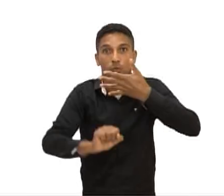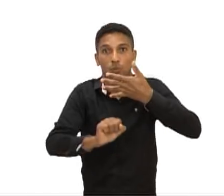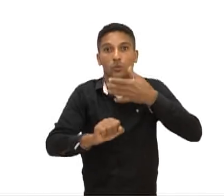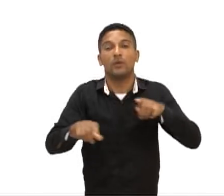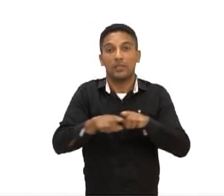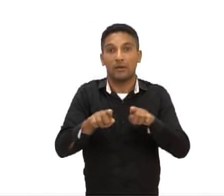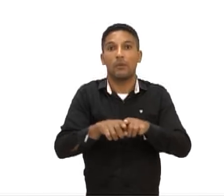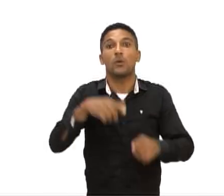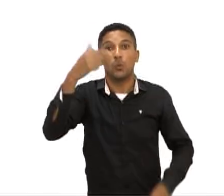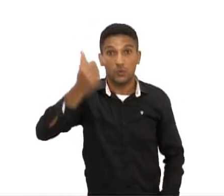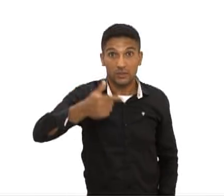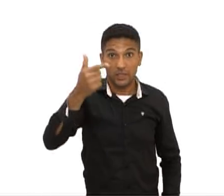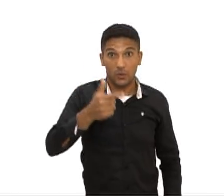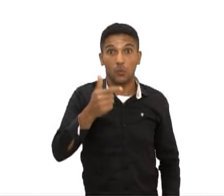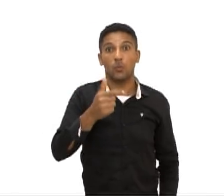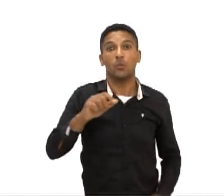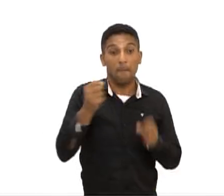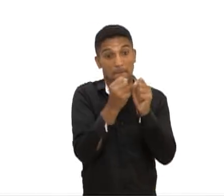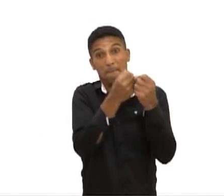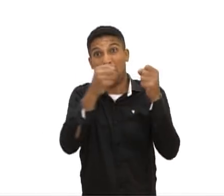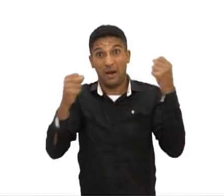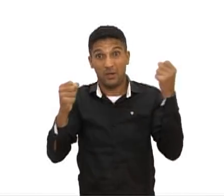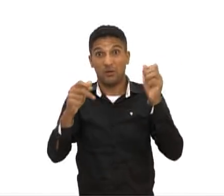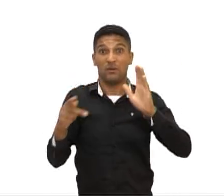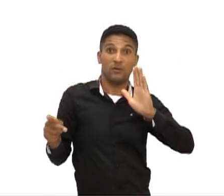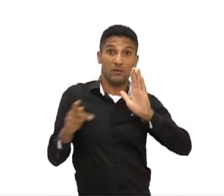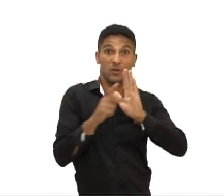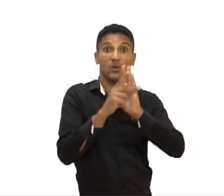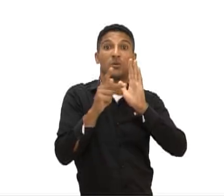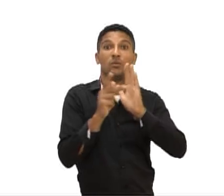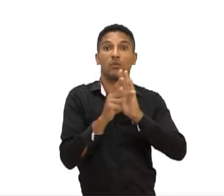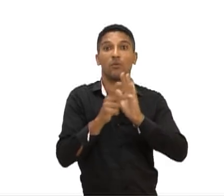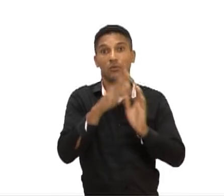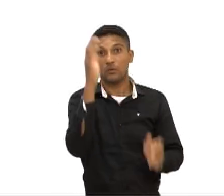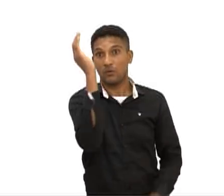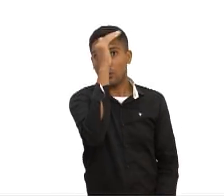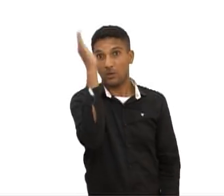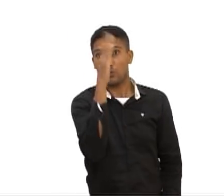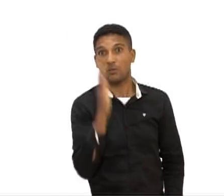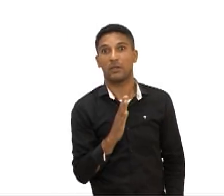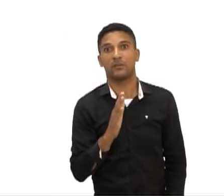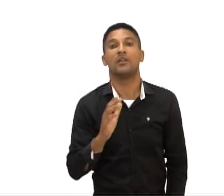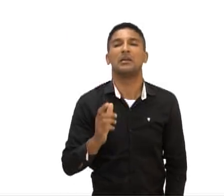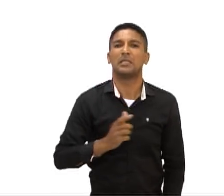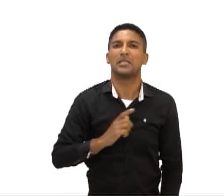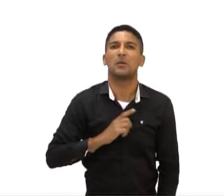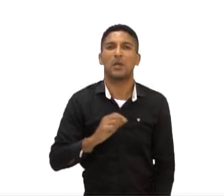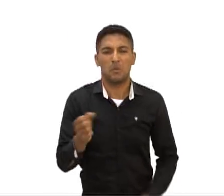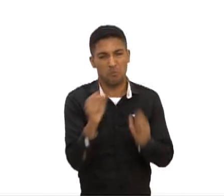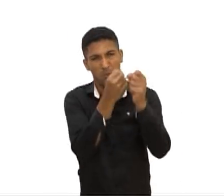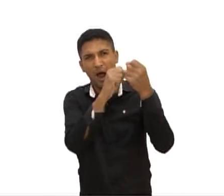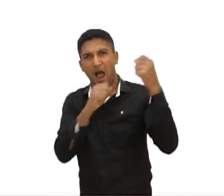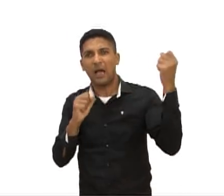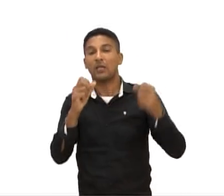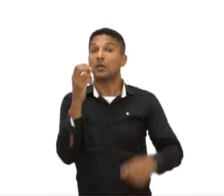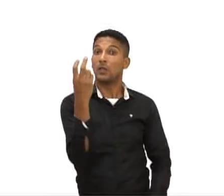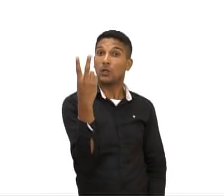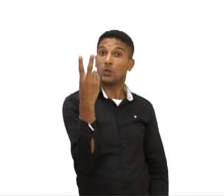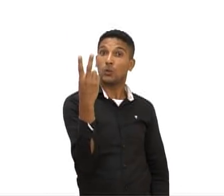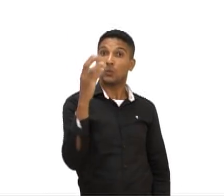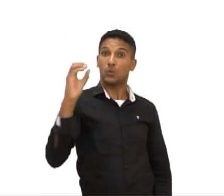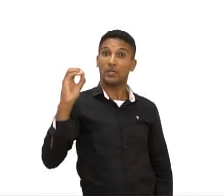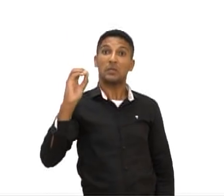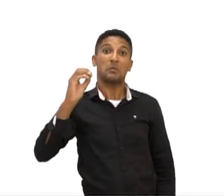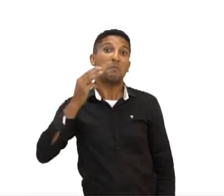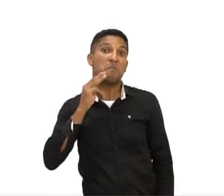brasileiro. Caracteriza-se por uma região de savana, estendendo-se por 200 milhões de quilômetros quadrados.